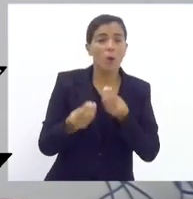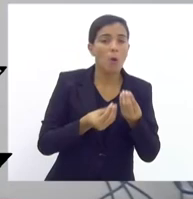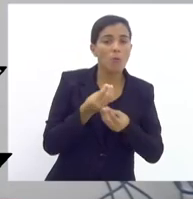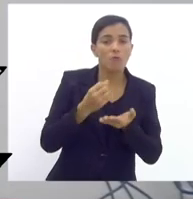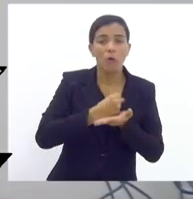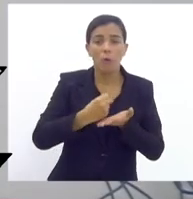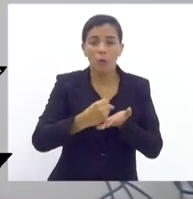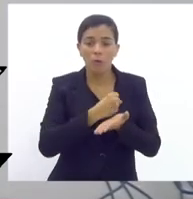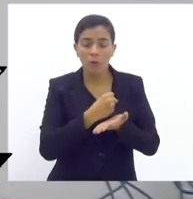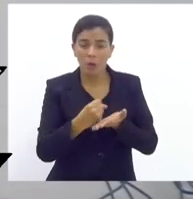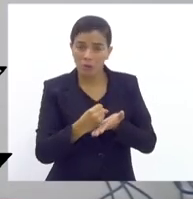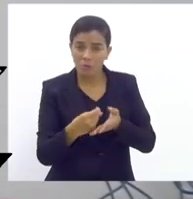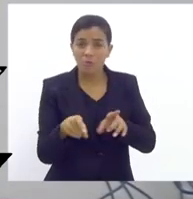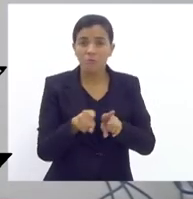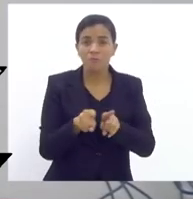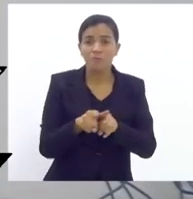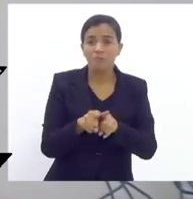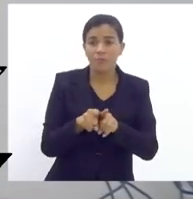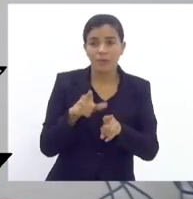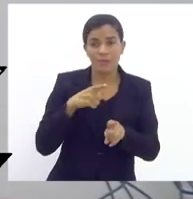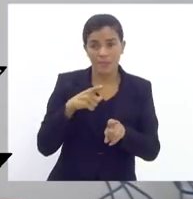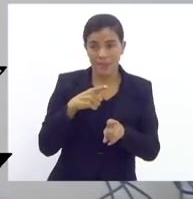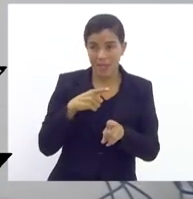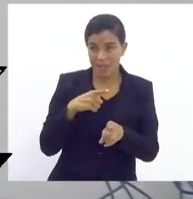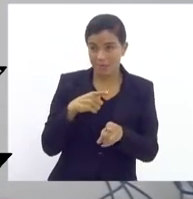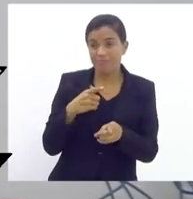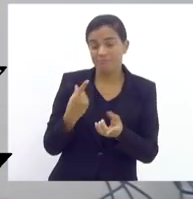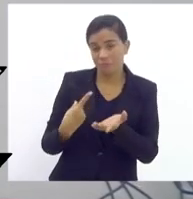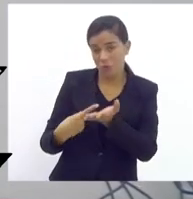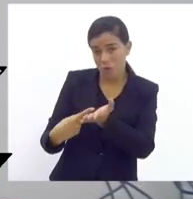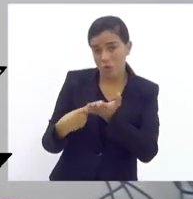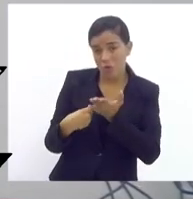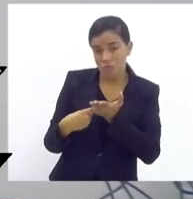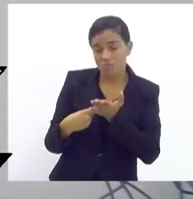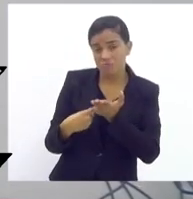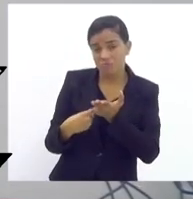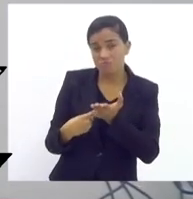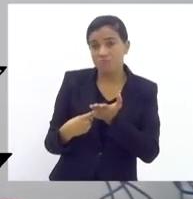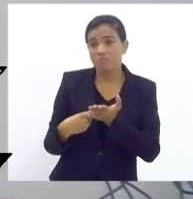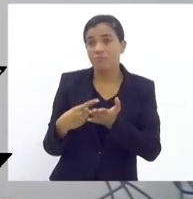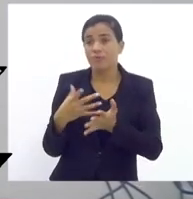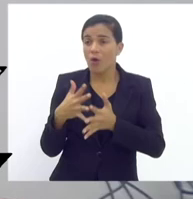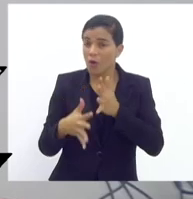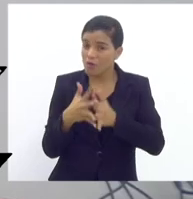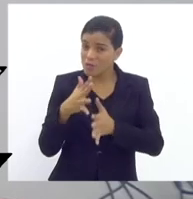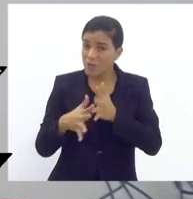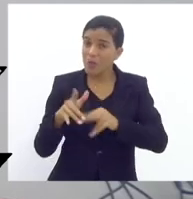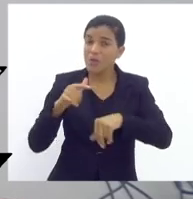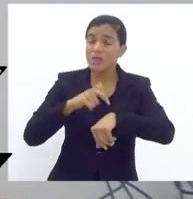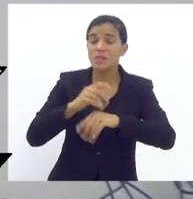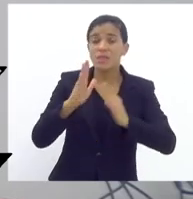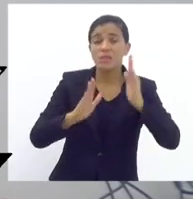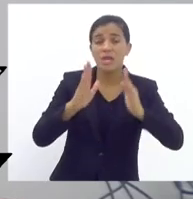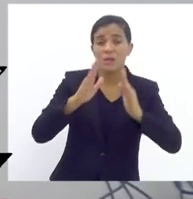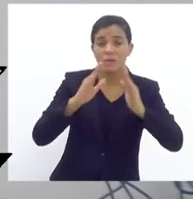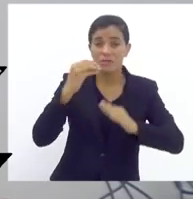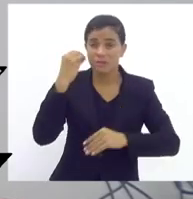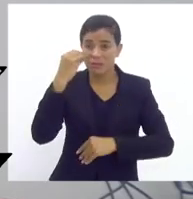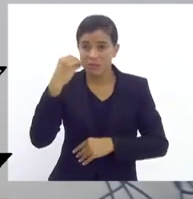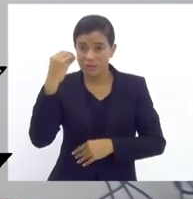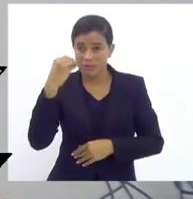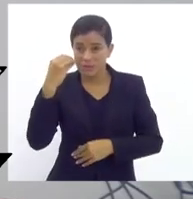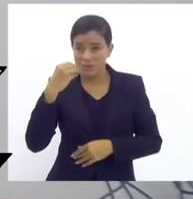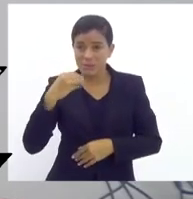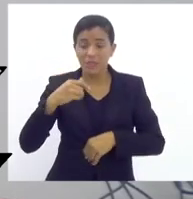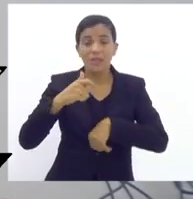contrato e também a gente tem uma confusão de tempo de experiência e no momento